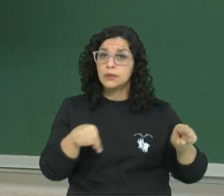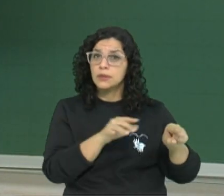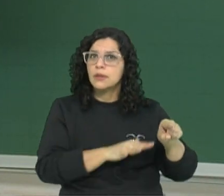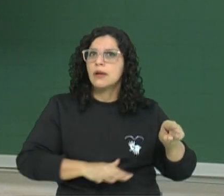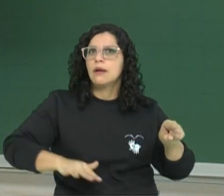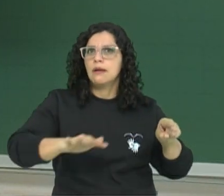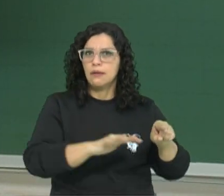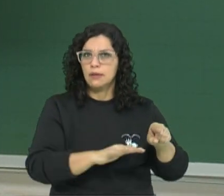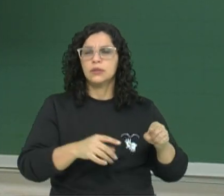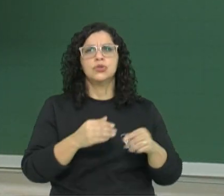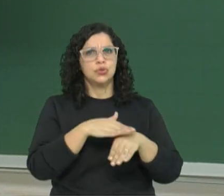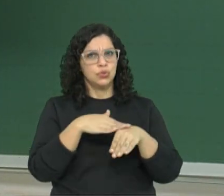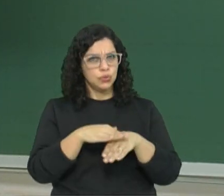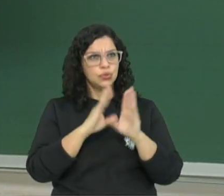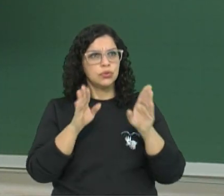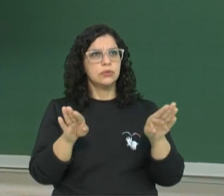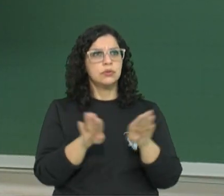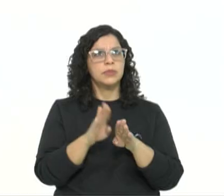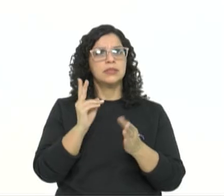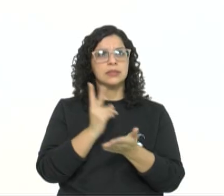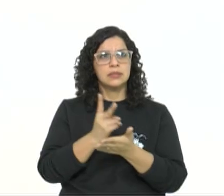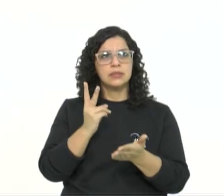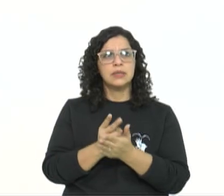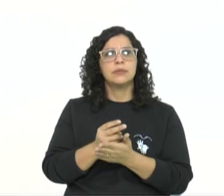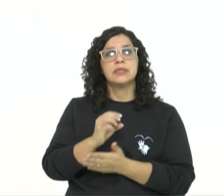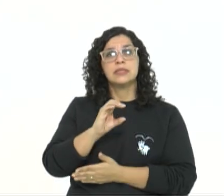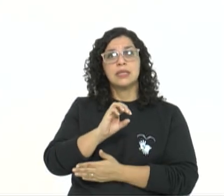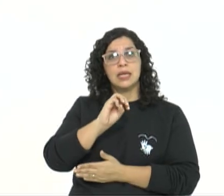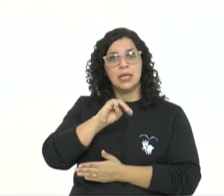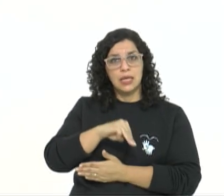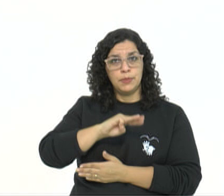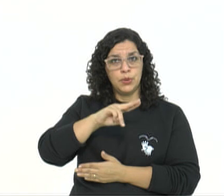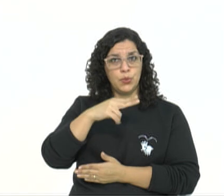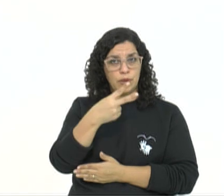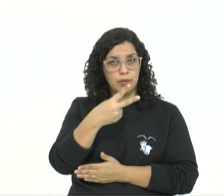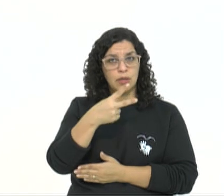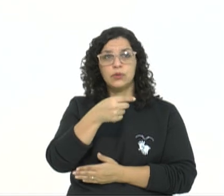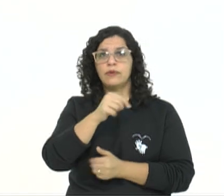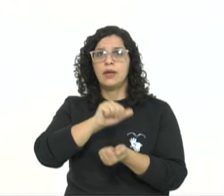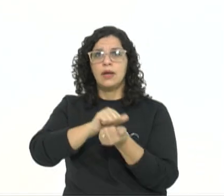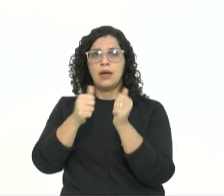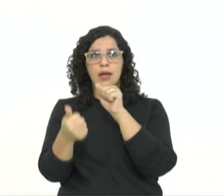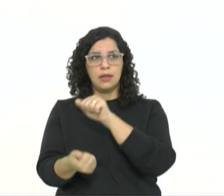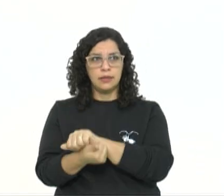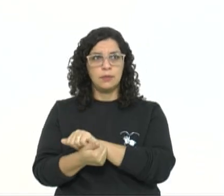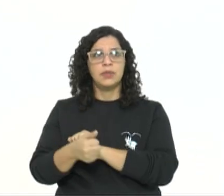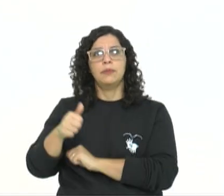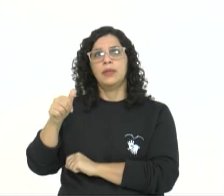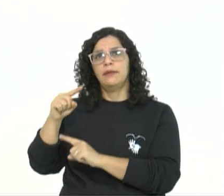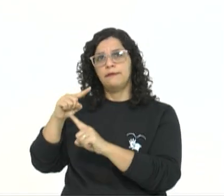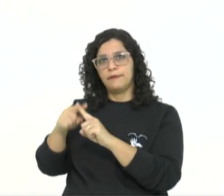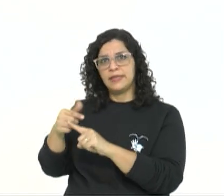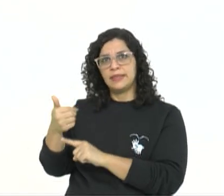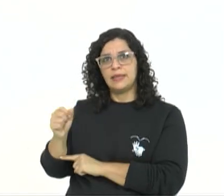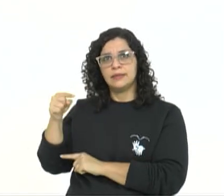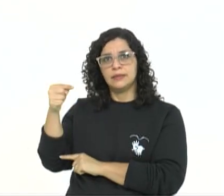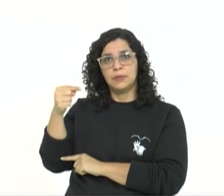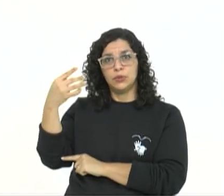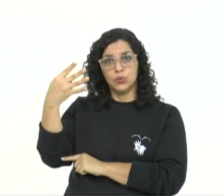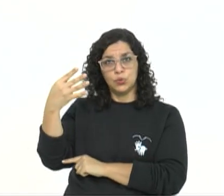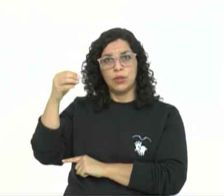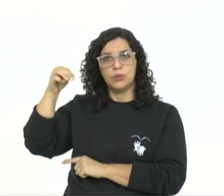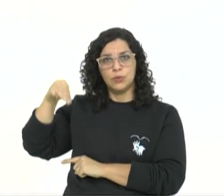área. A gente ia conversar sobre a área aqui para nós, que sempre ficar esperto com a área, né? Centímetros quadrados, mesma coisa que 10 na menos